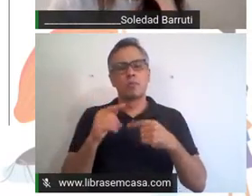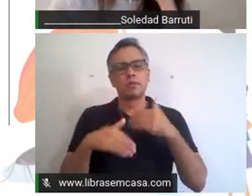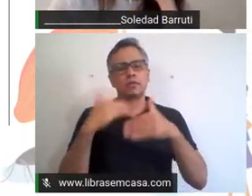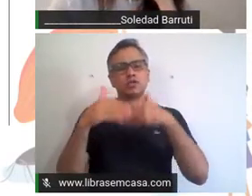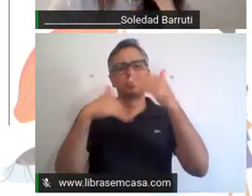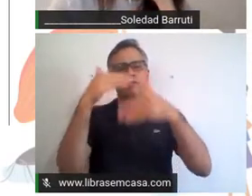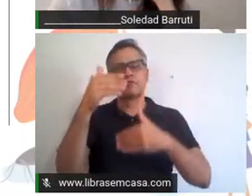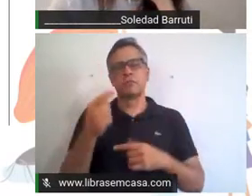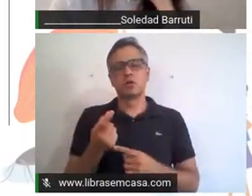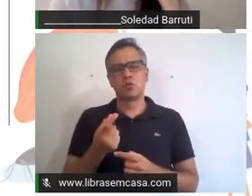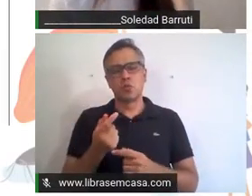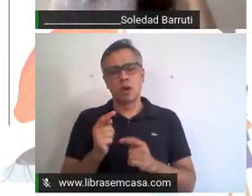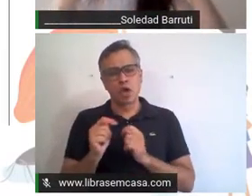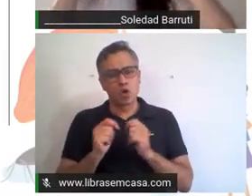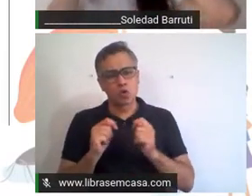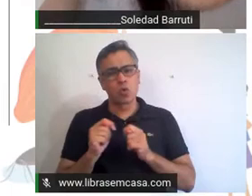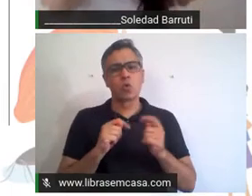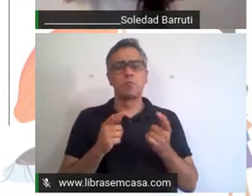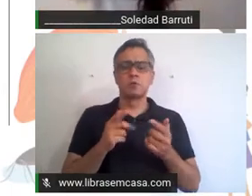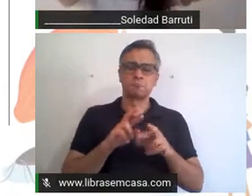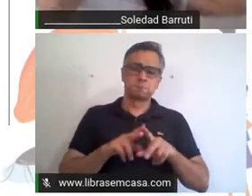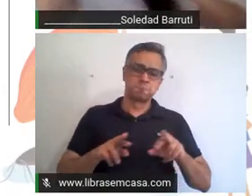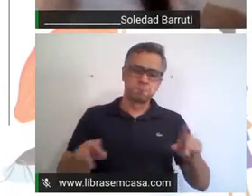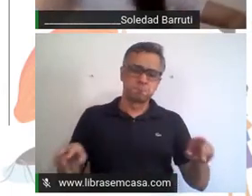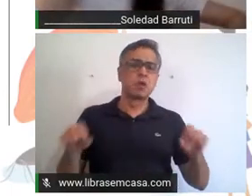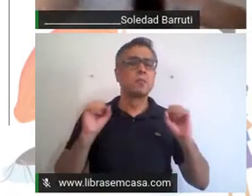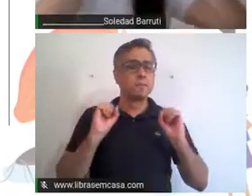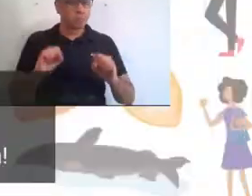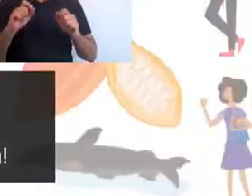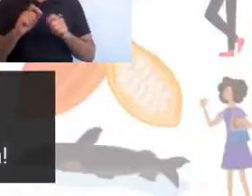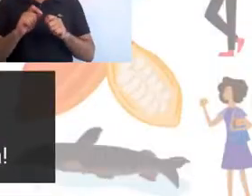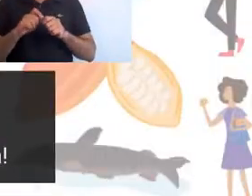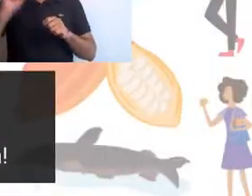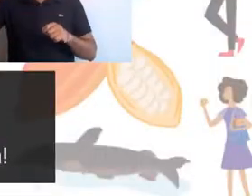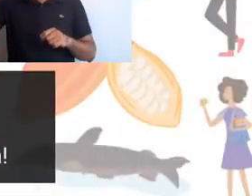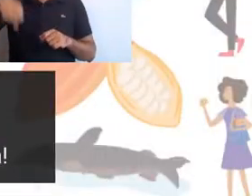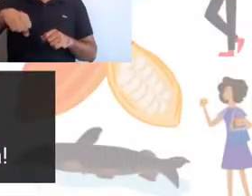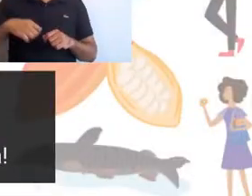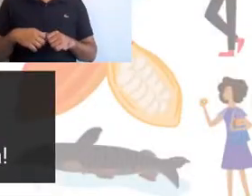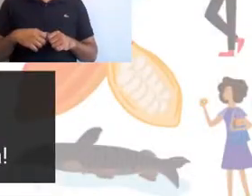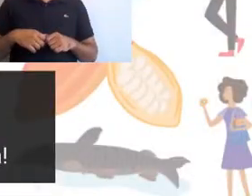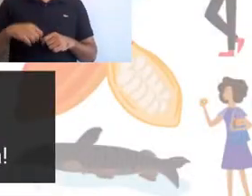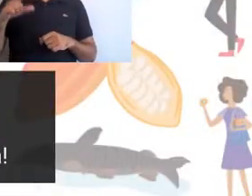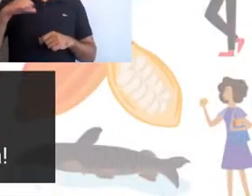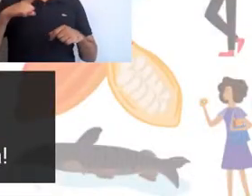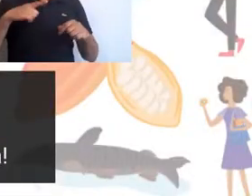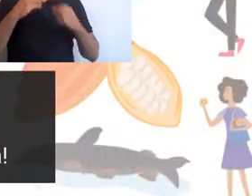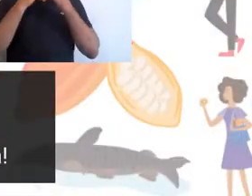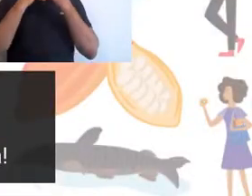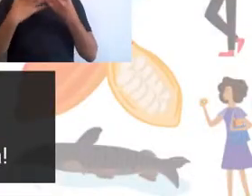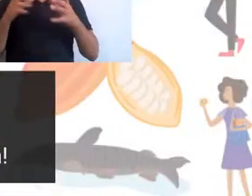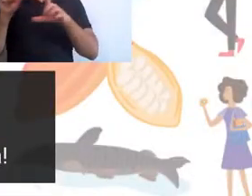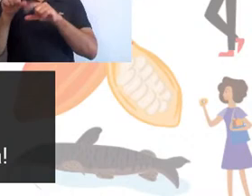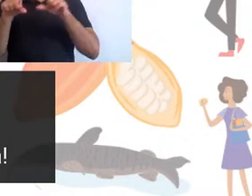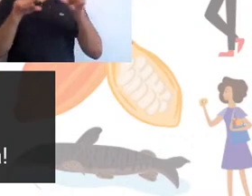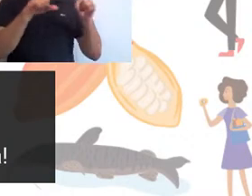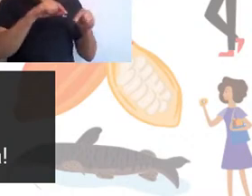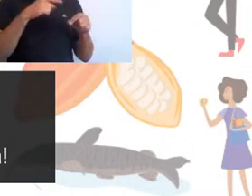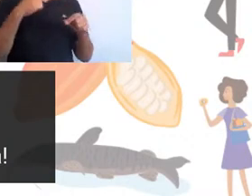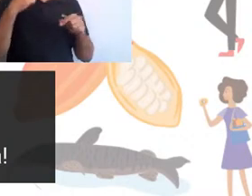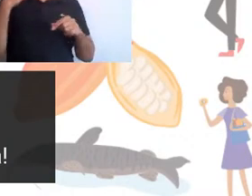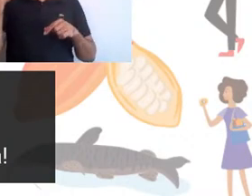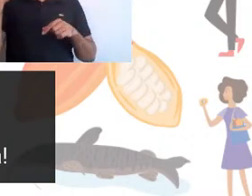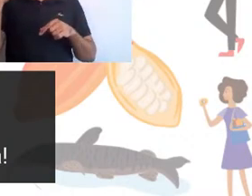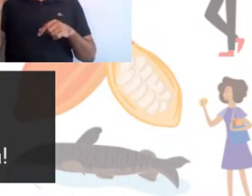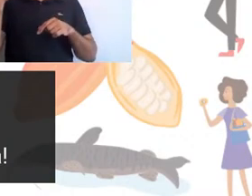etc. Pode ser feito? Pode. A gente tem o que para fazer isso? A gente tem boas escolhas políticas, né? E boas escolhas